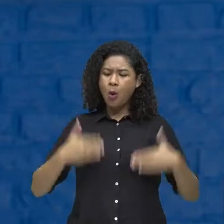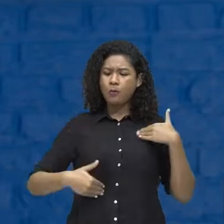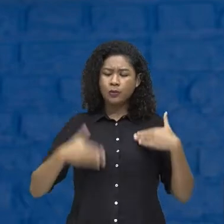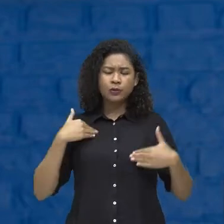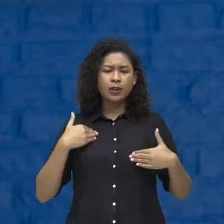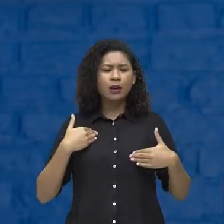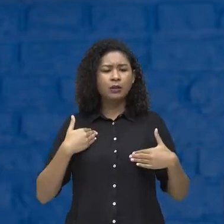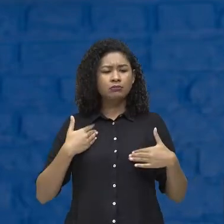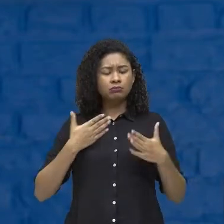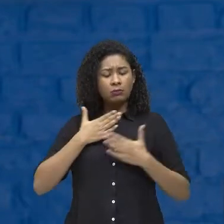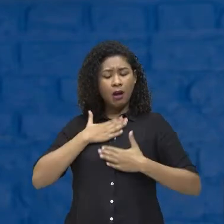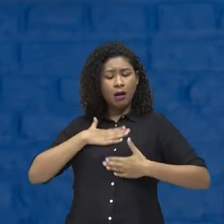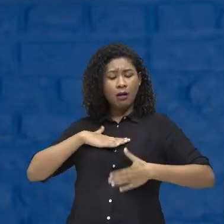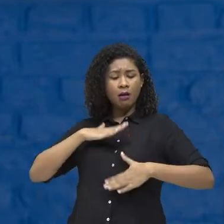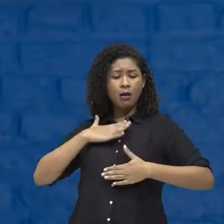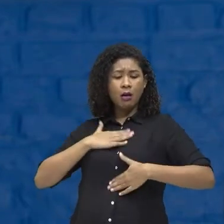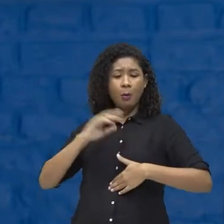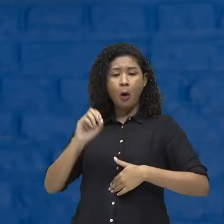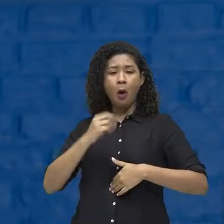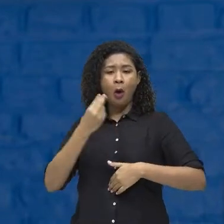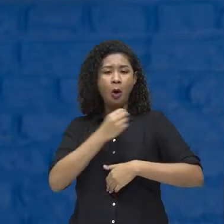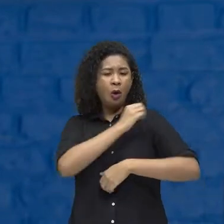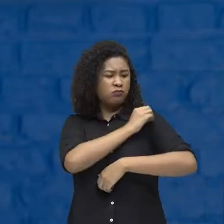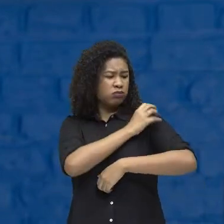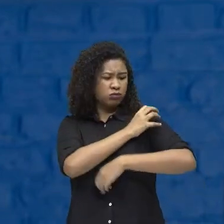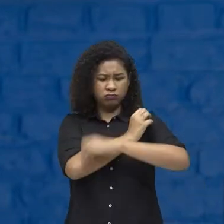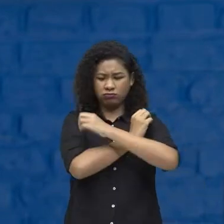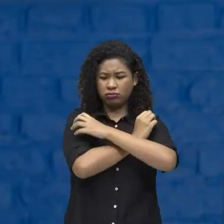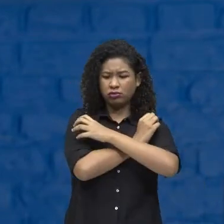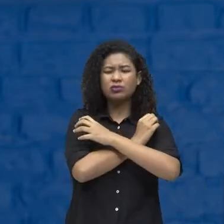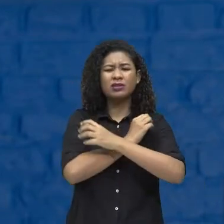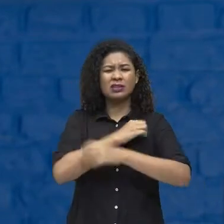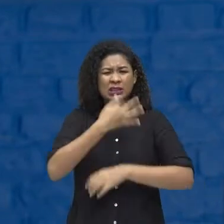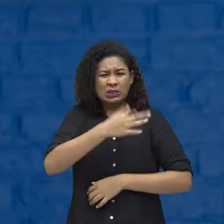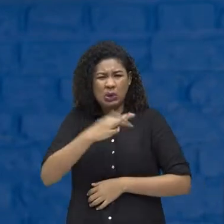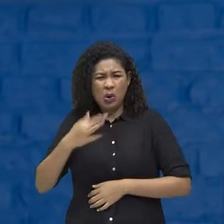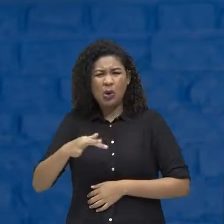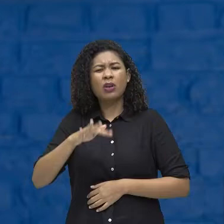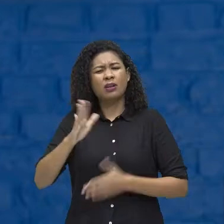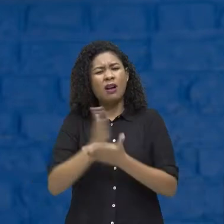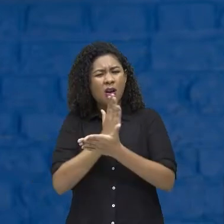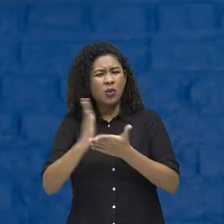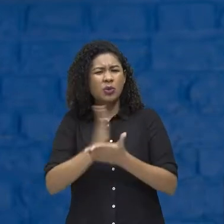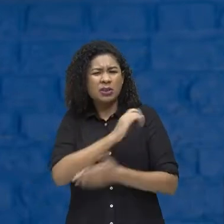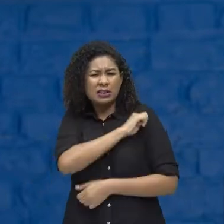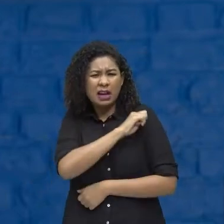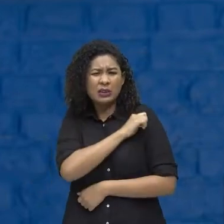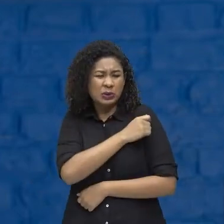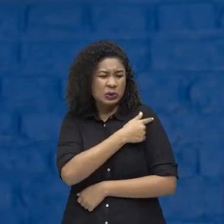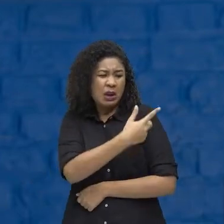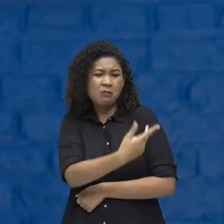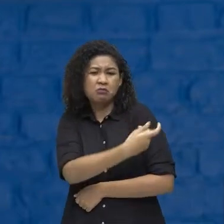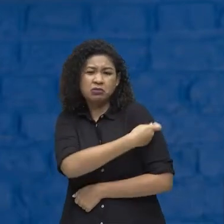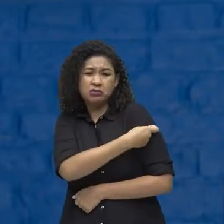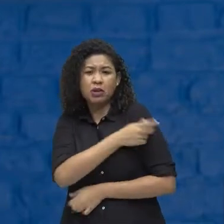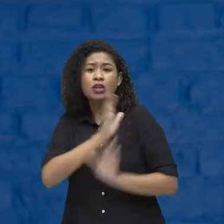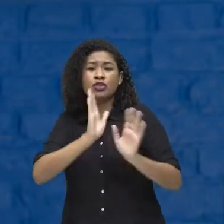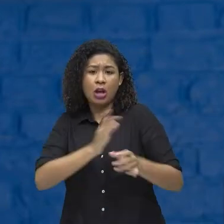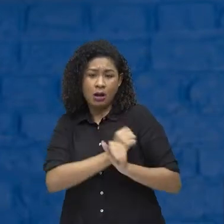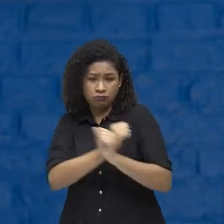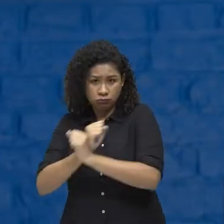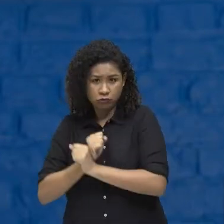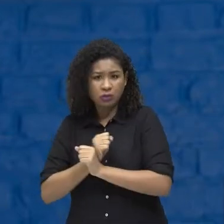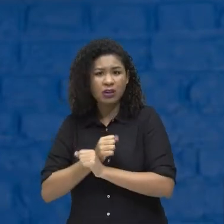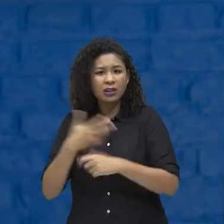assim dolorido, né? A gente sabe que alguns alunos já tomaram a sua vacina, então o bracinho está dolorido. Como é que você está sentindo o